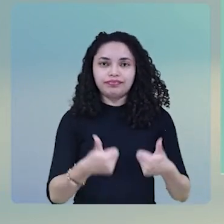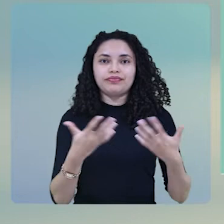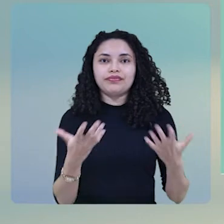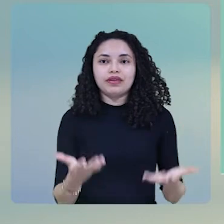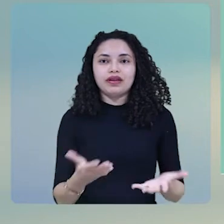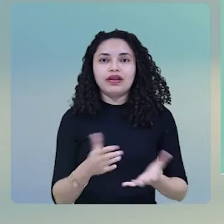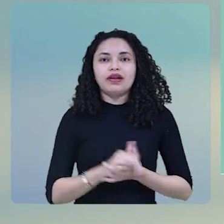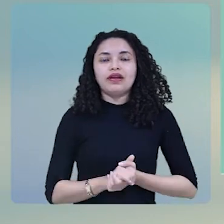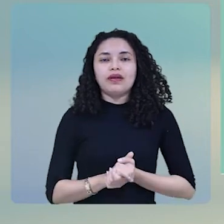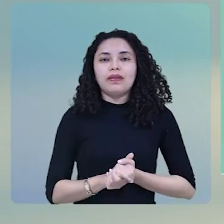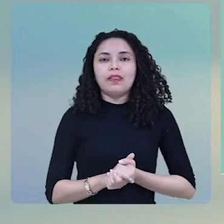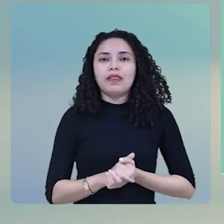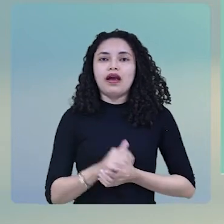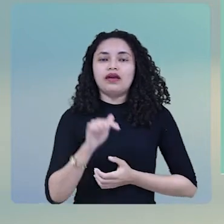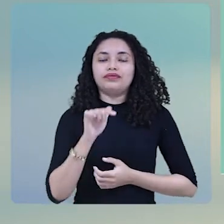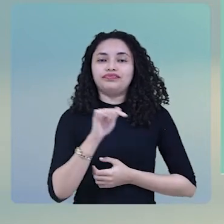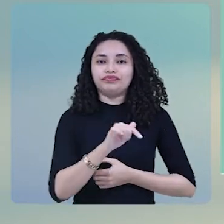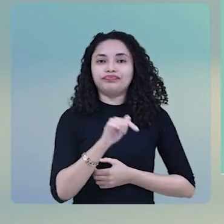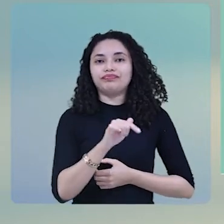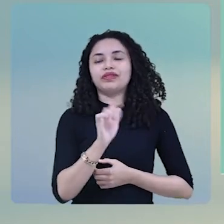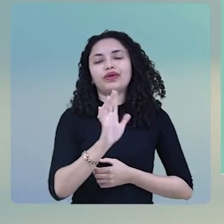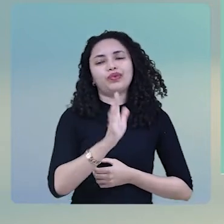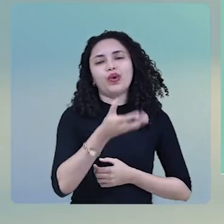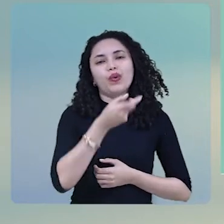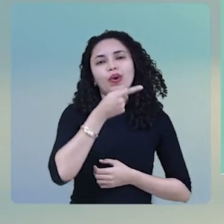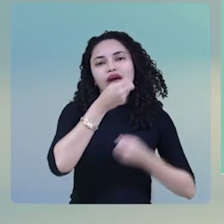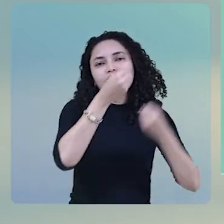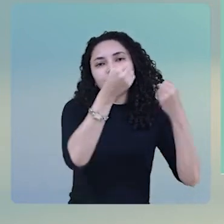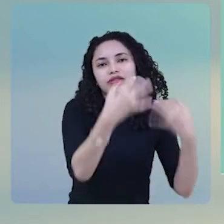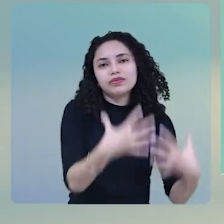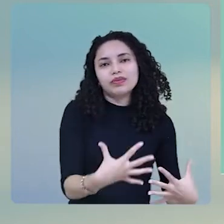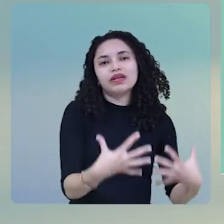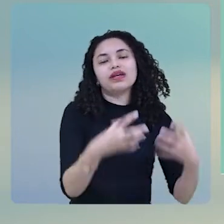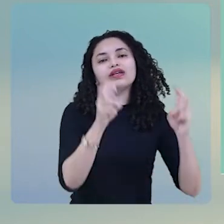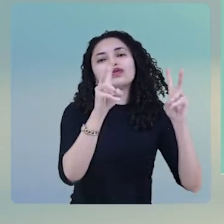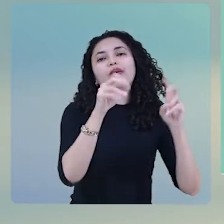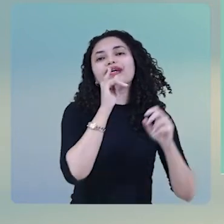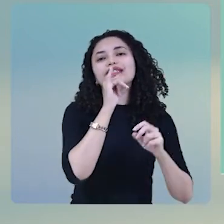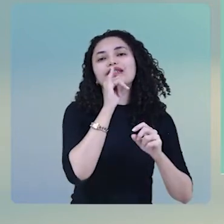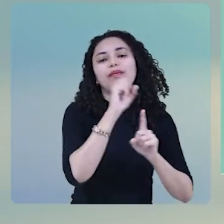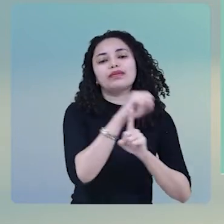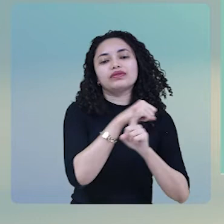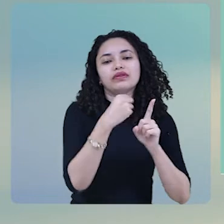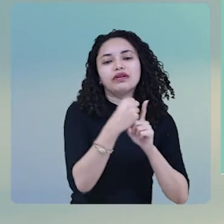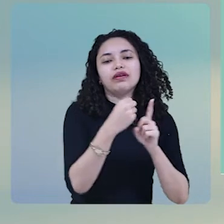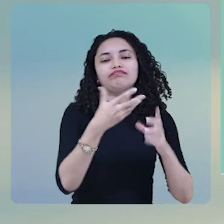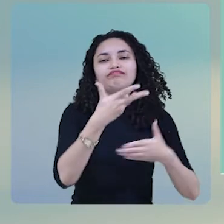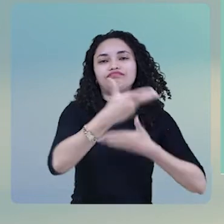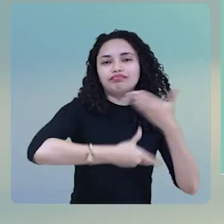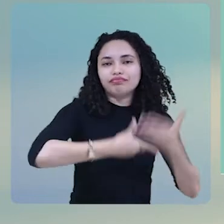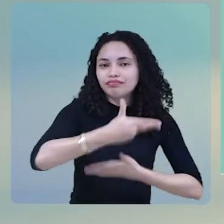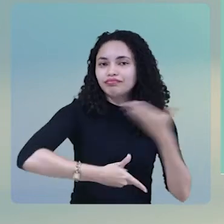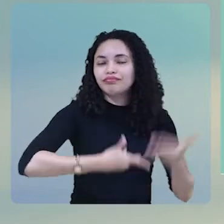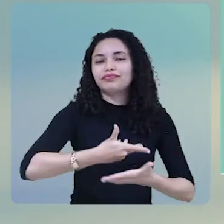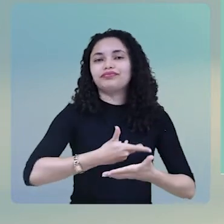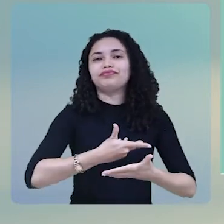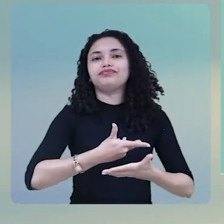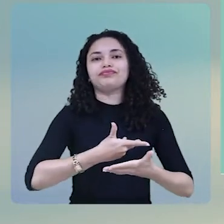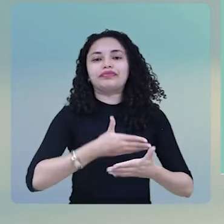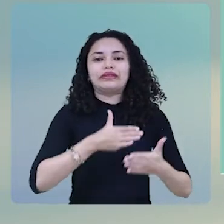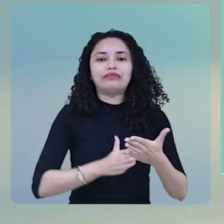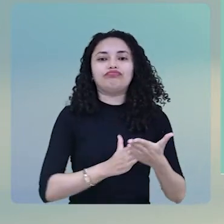não estamos nem comentando dos benefícios relacionados à socialização, à interação, à superação de limites,